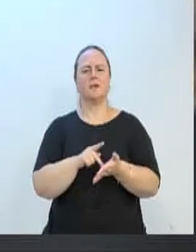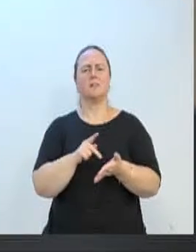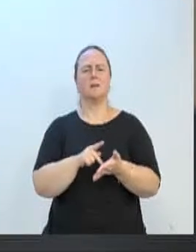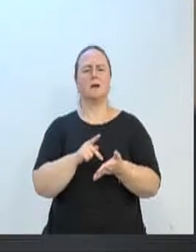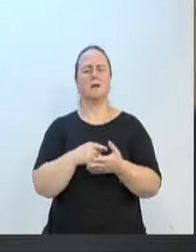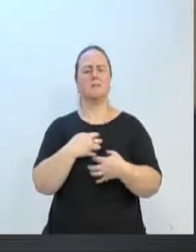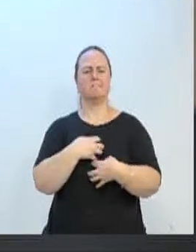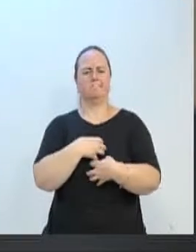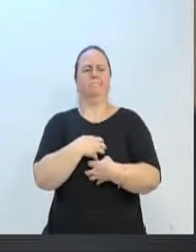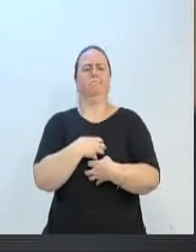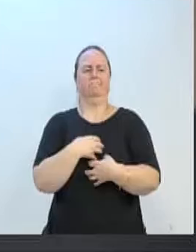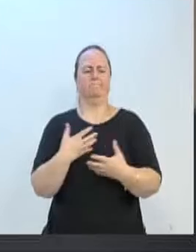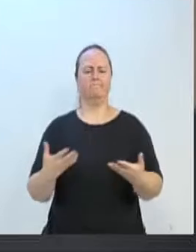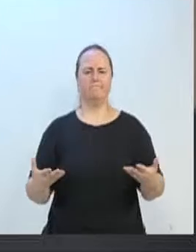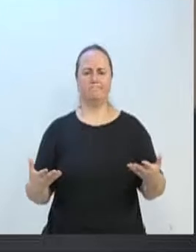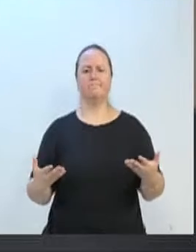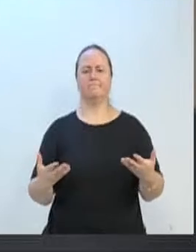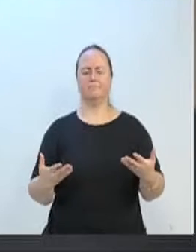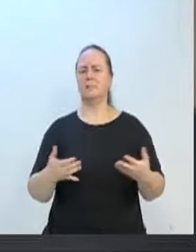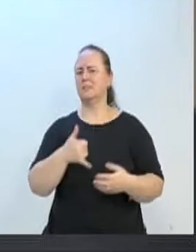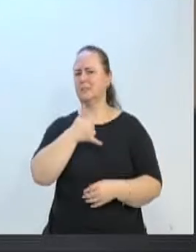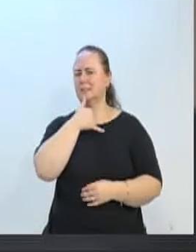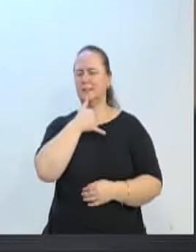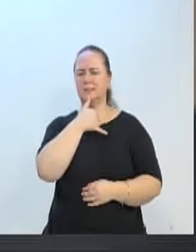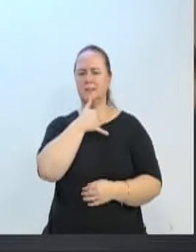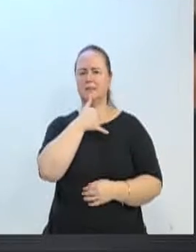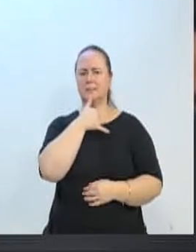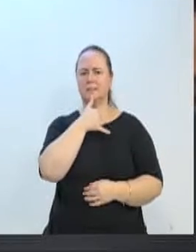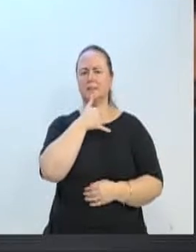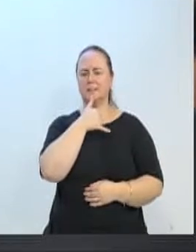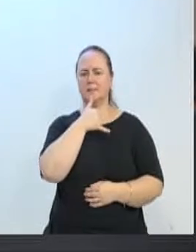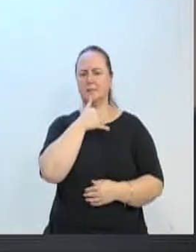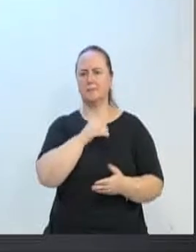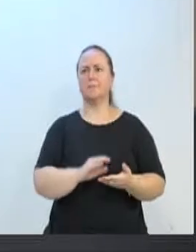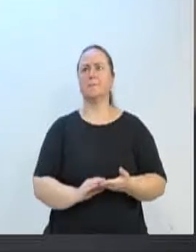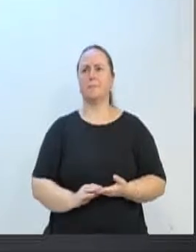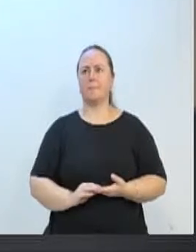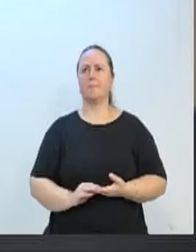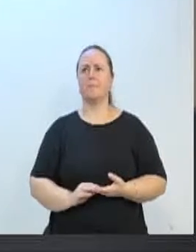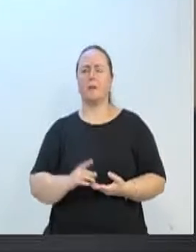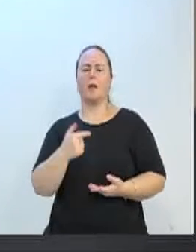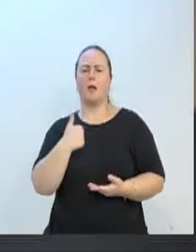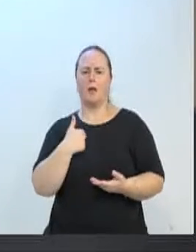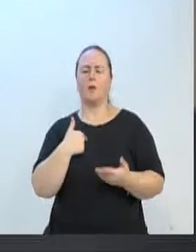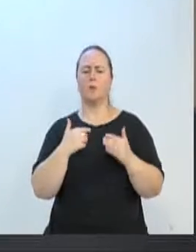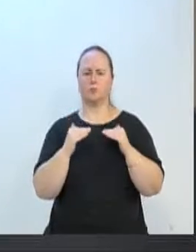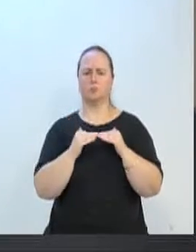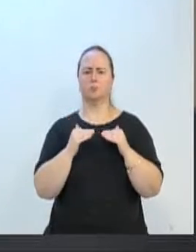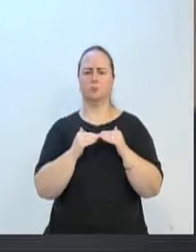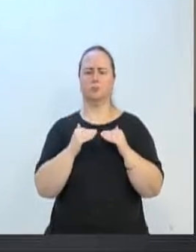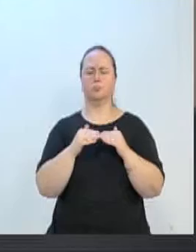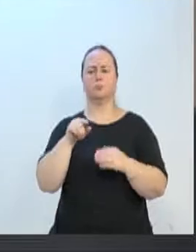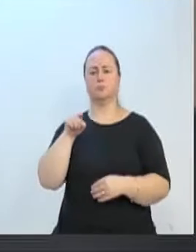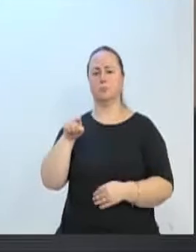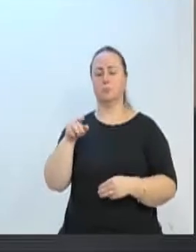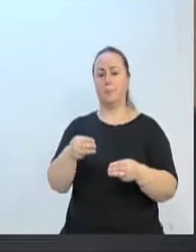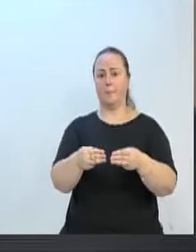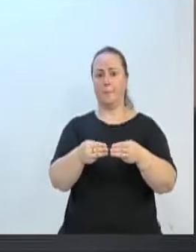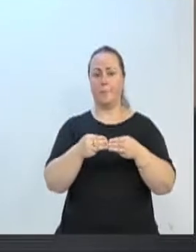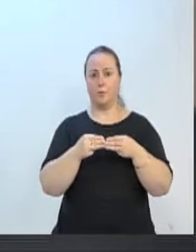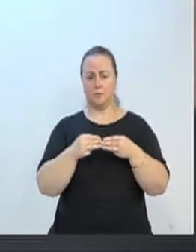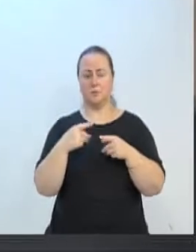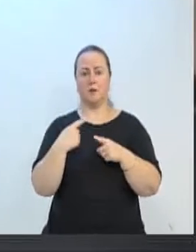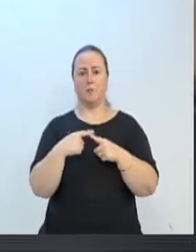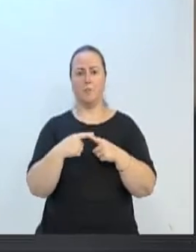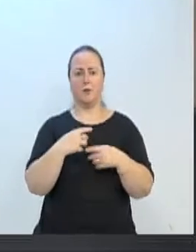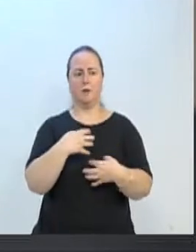essa situação, uma situação muito triste, o qual também votei favorável a essa moção do que aconteceu, esse fato que